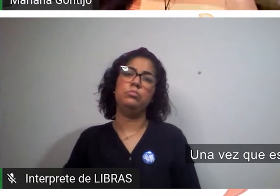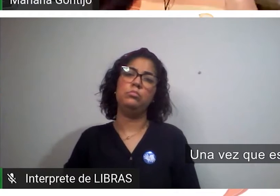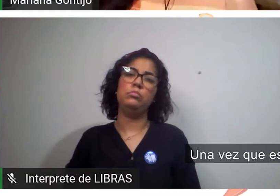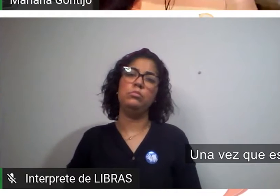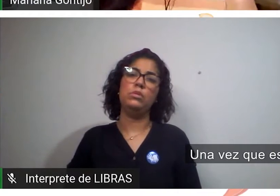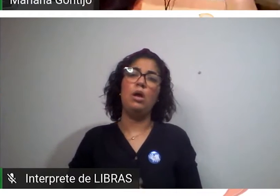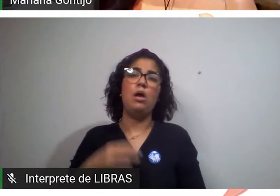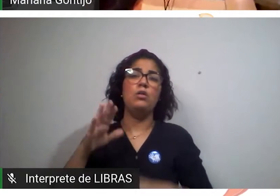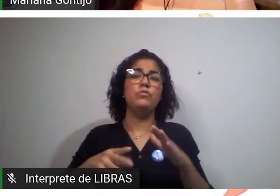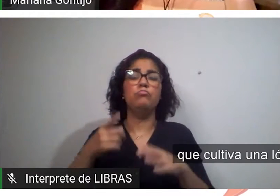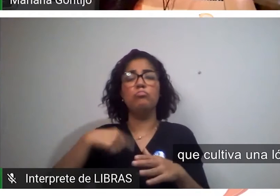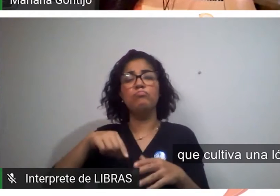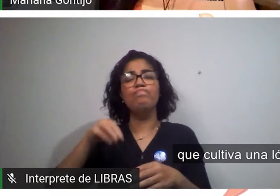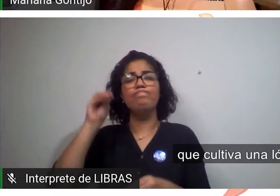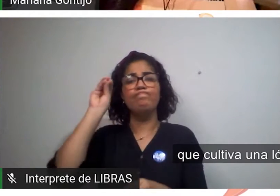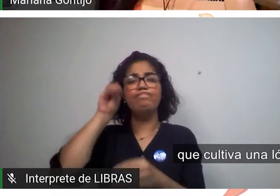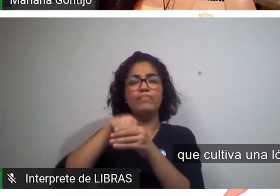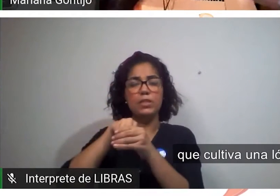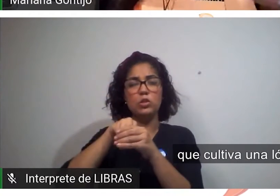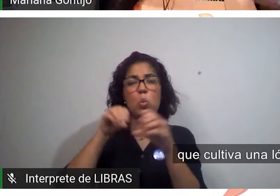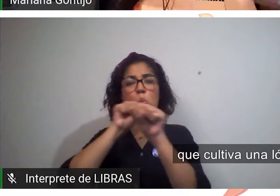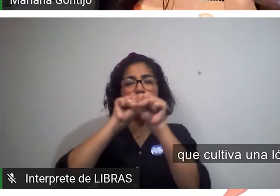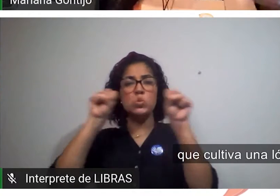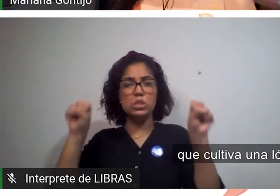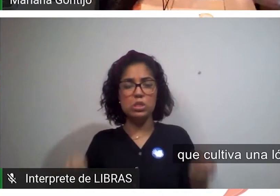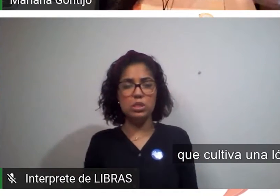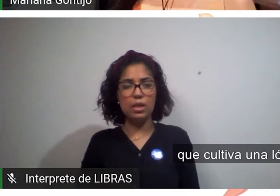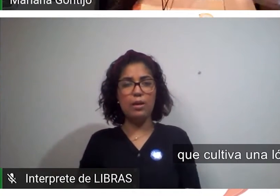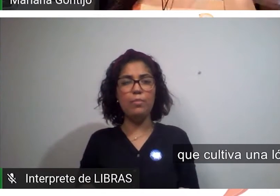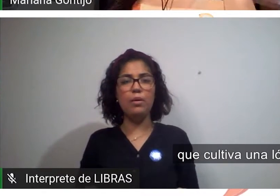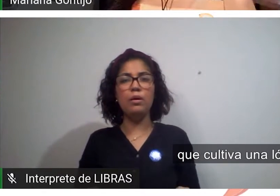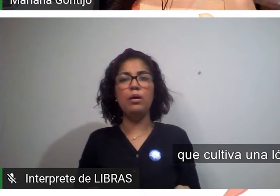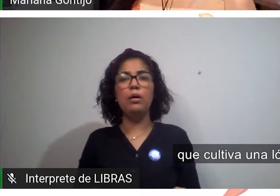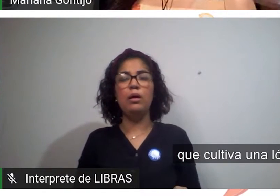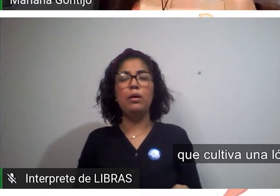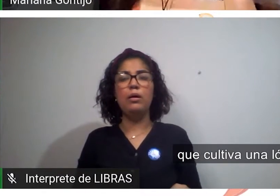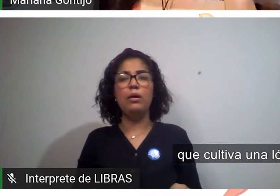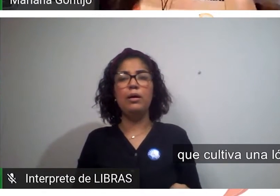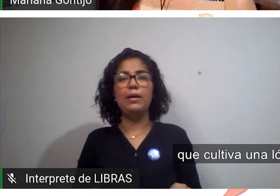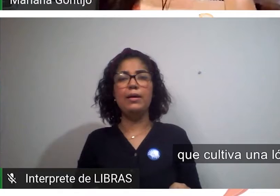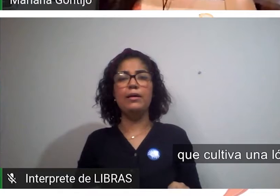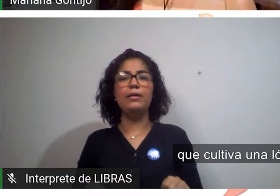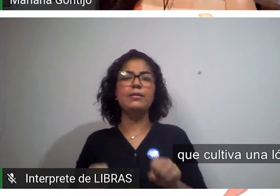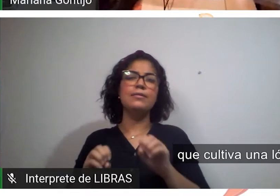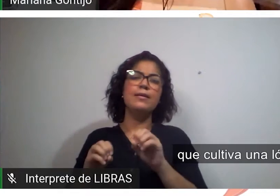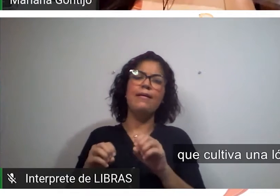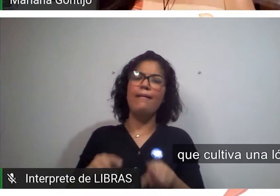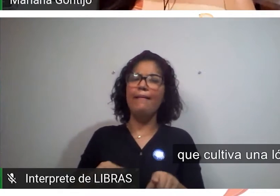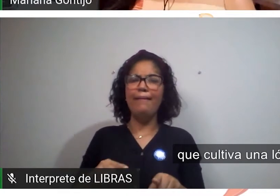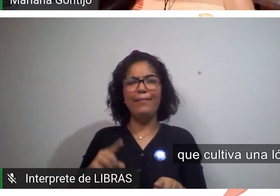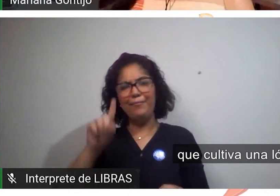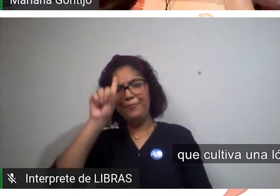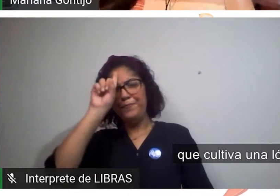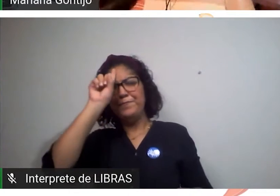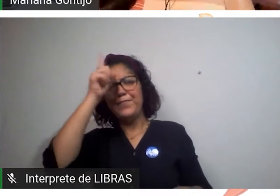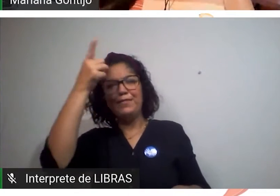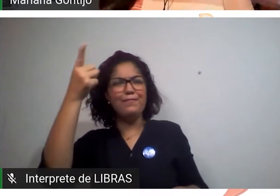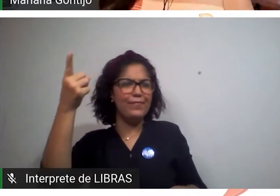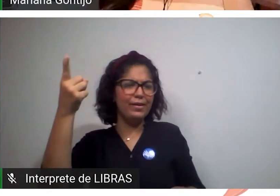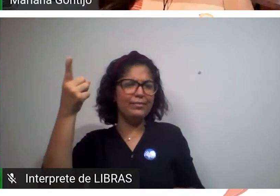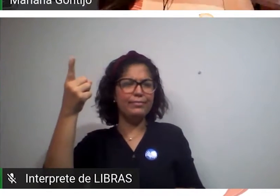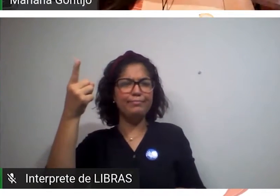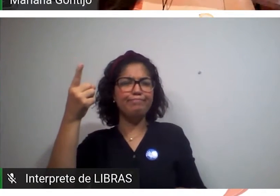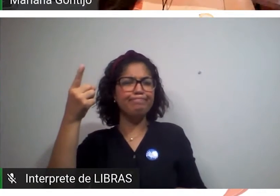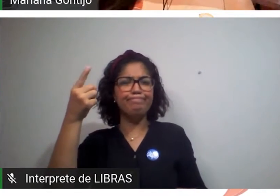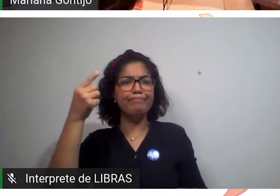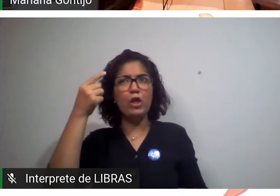um sistema que cultiva uma lógica absolutamente irracional